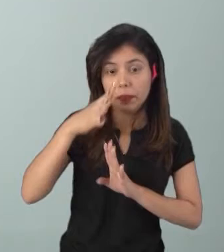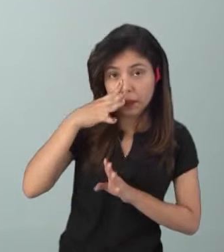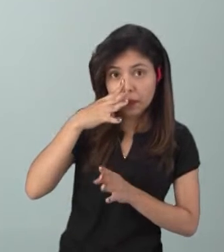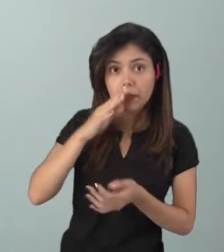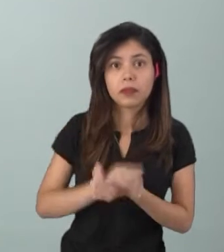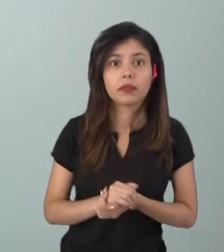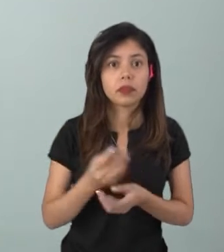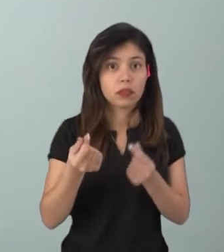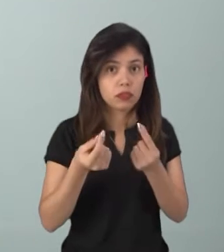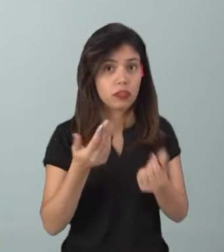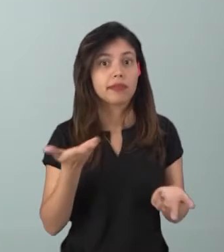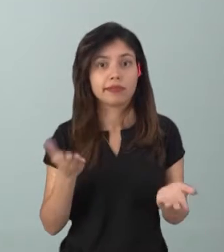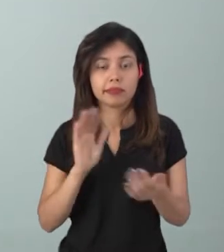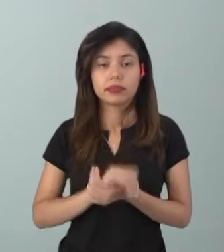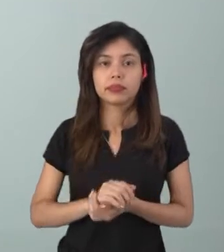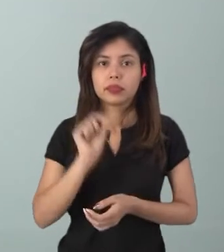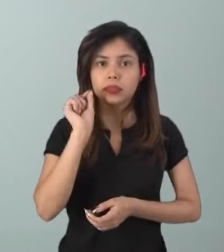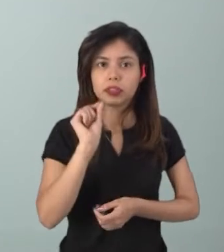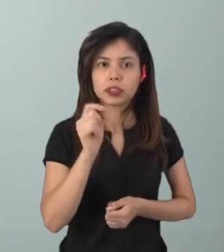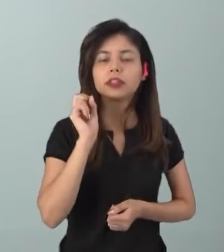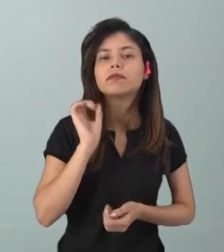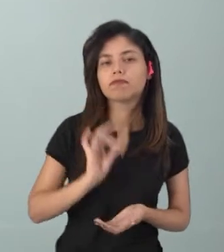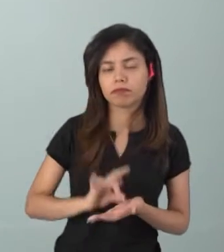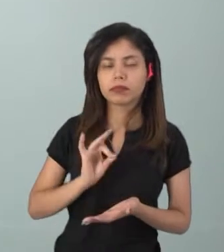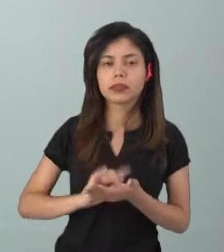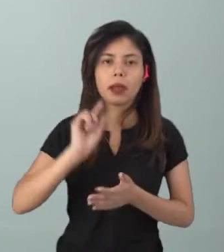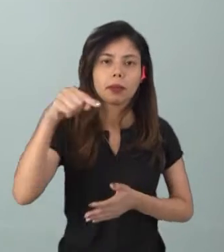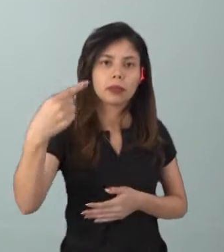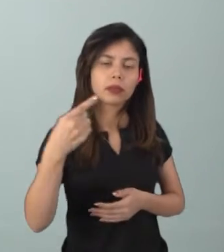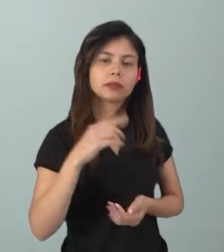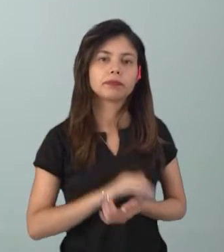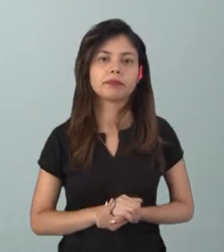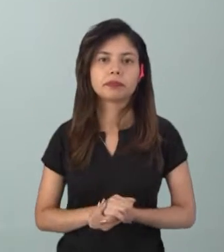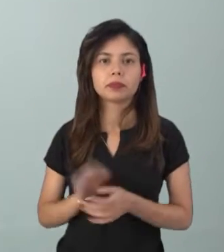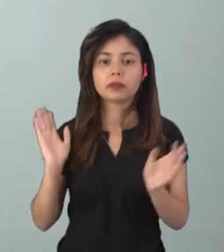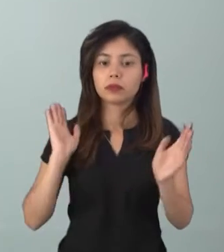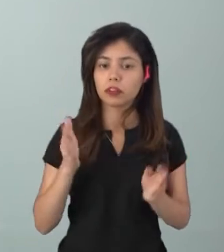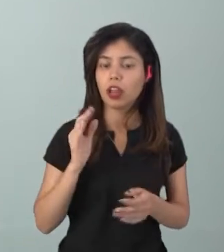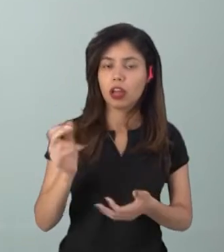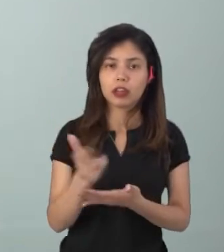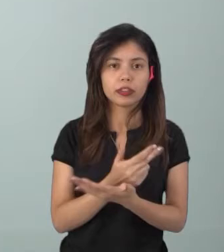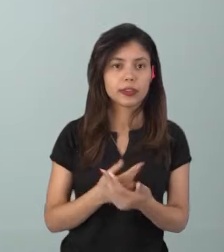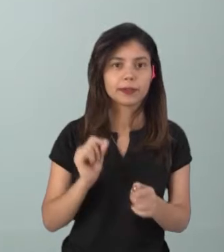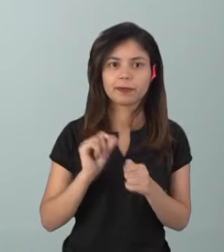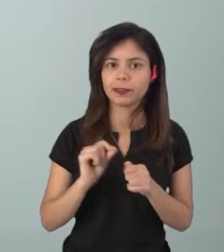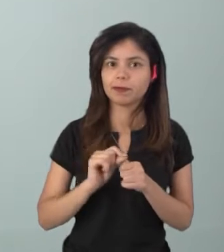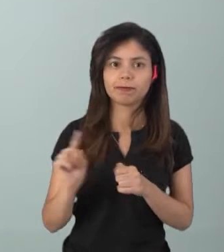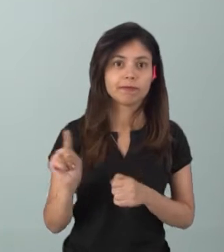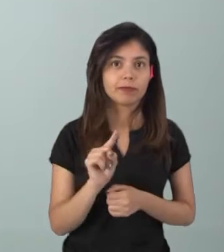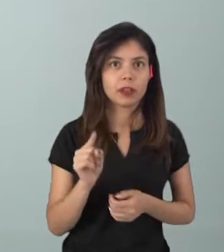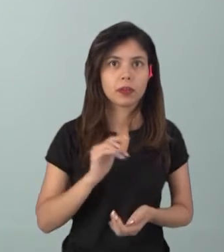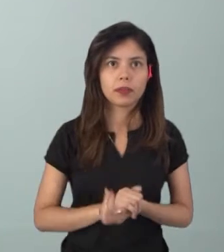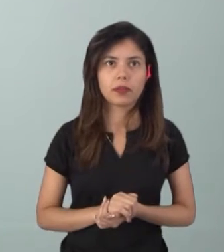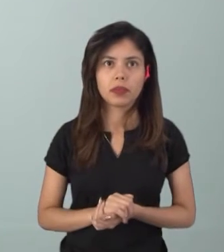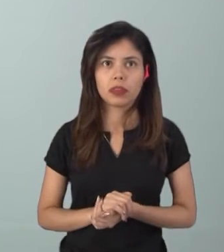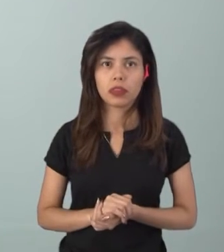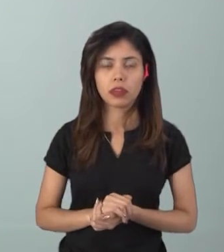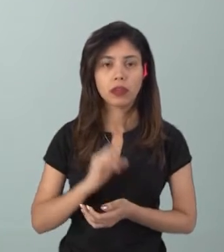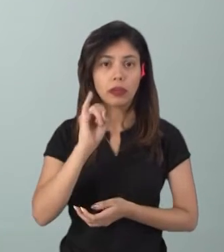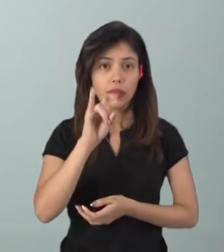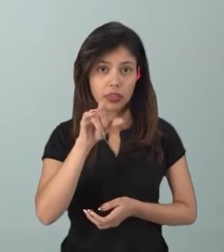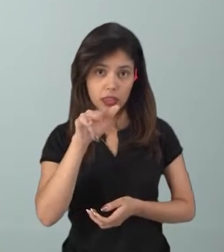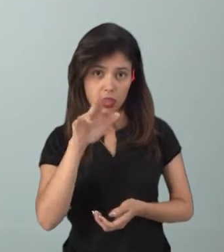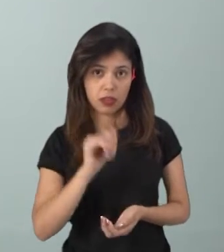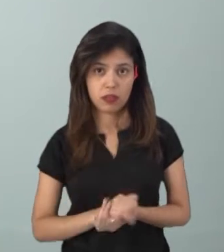o valor, se não é o dinheiro, né? O que realmente está por trás da arte? A arte já não é mais feita com aquela ideal